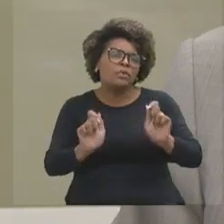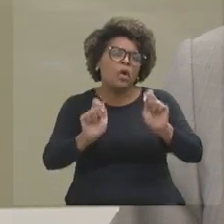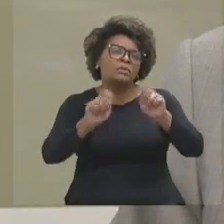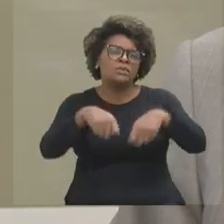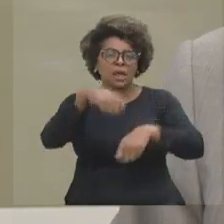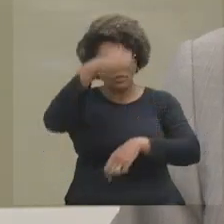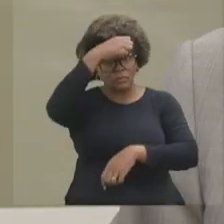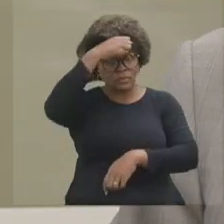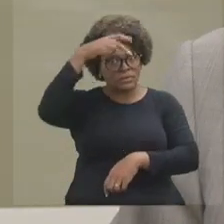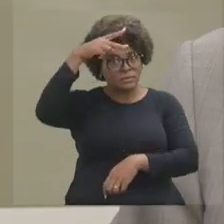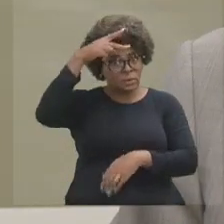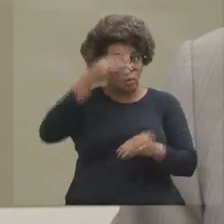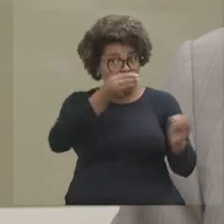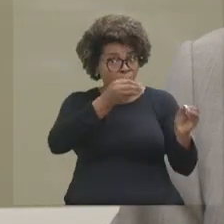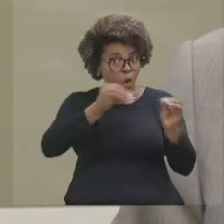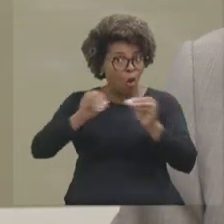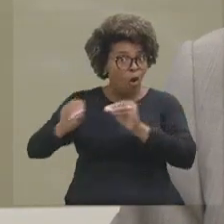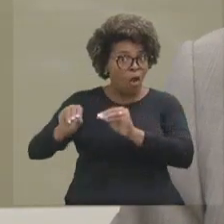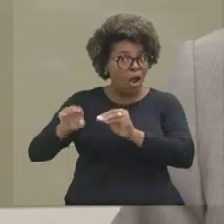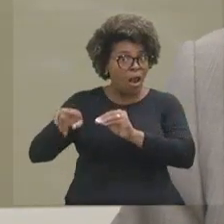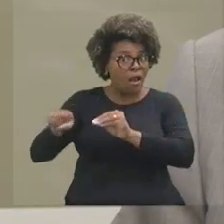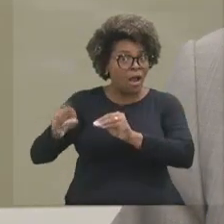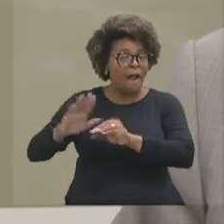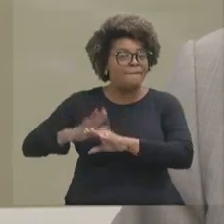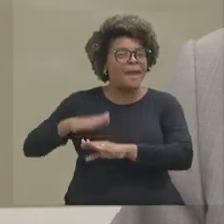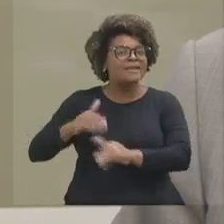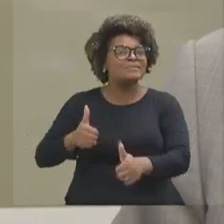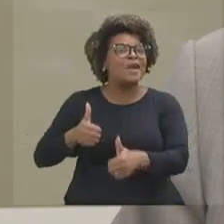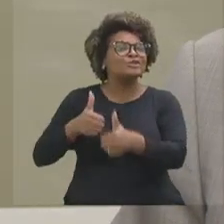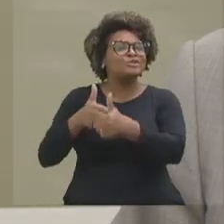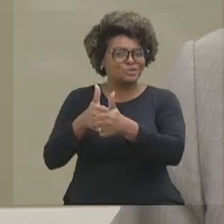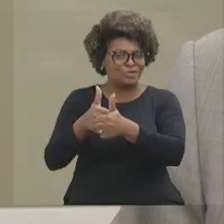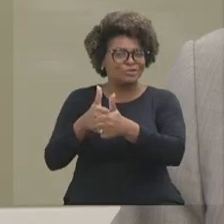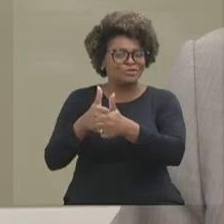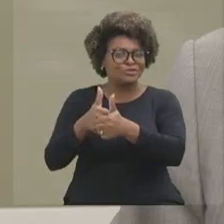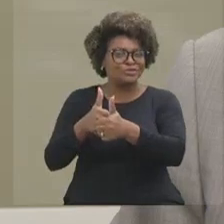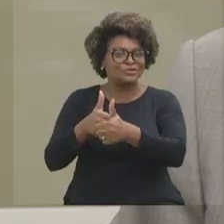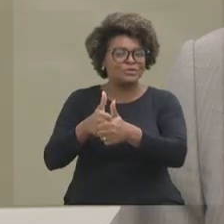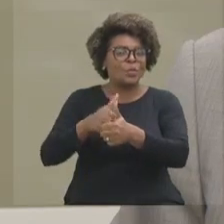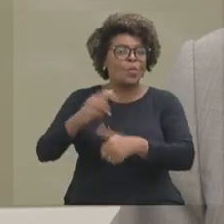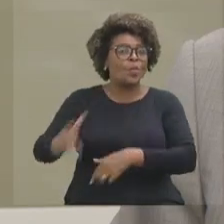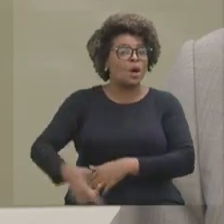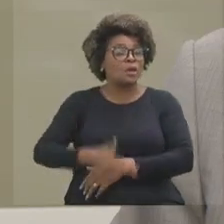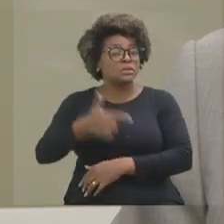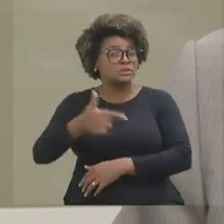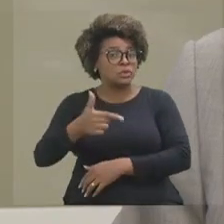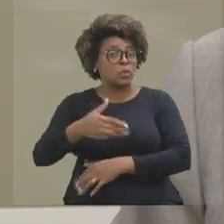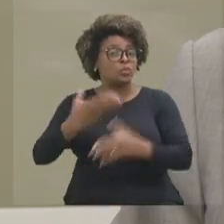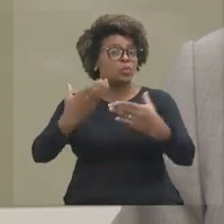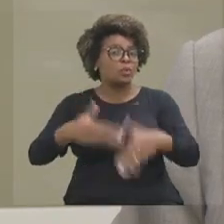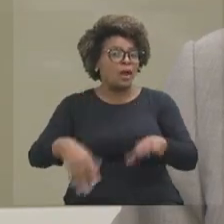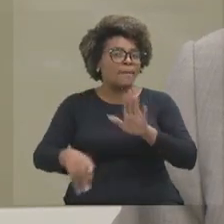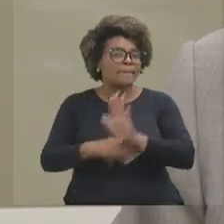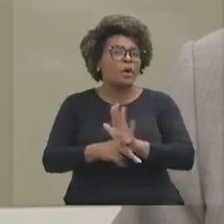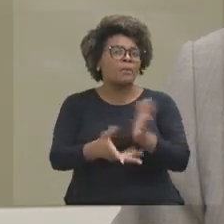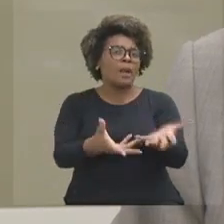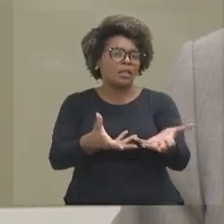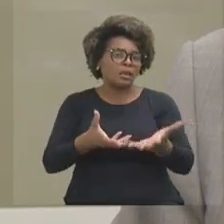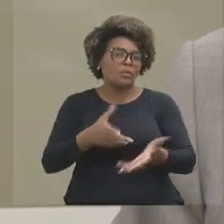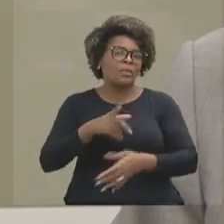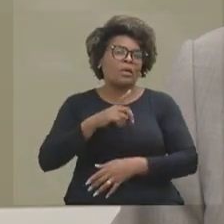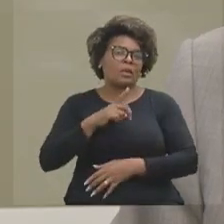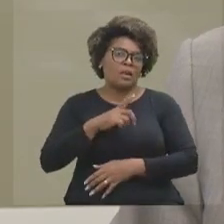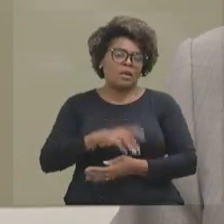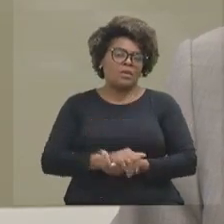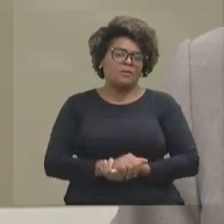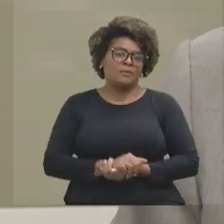colocar primeiro mais perto e segundo onde ele é efetivamente atendido Além disso o